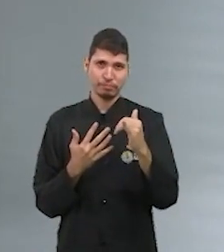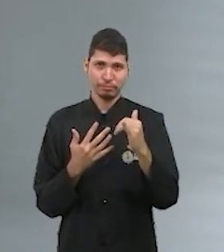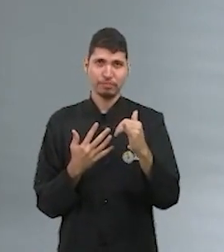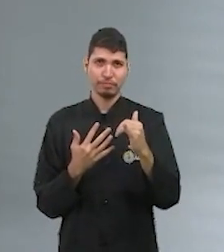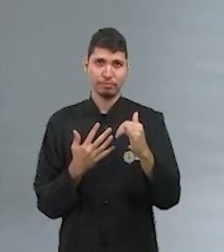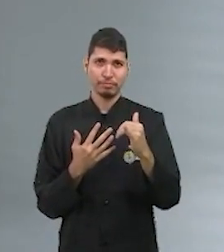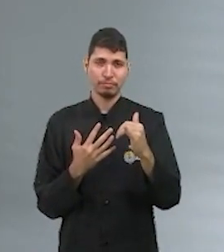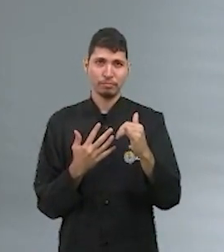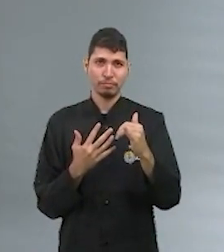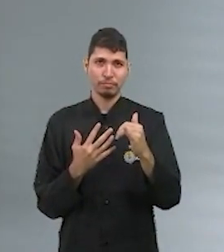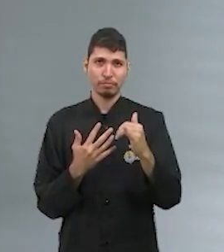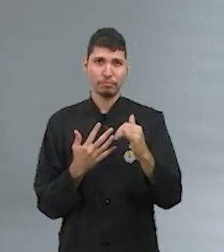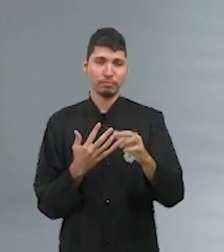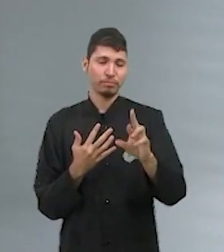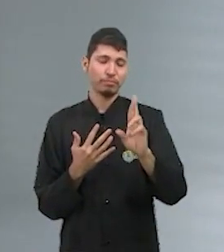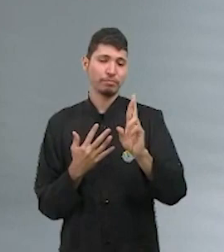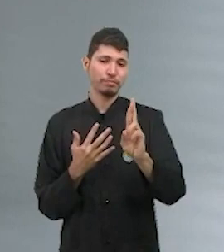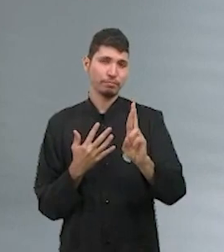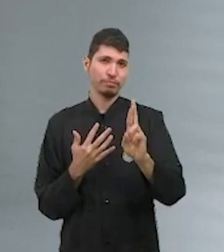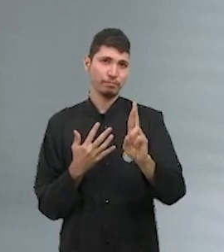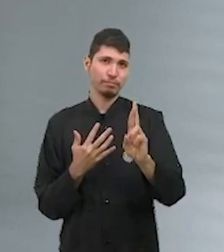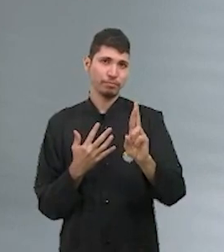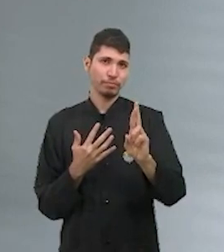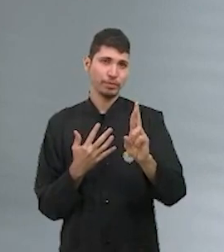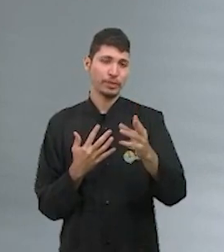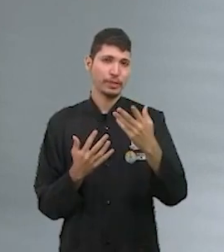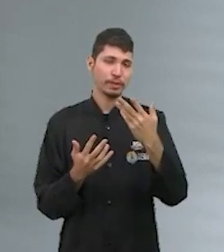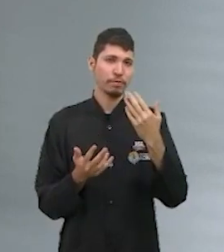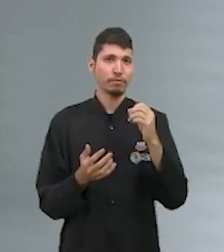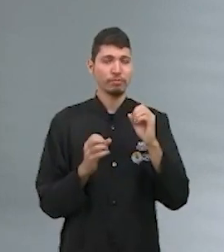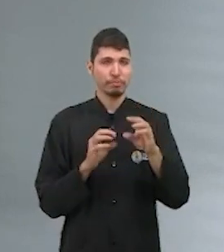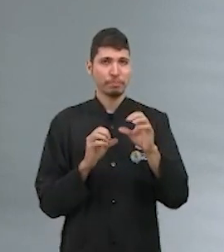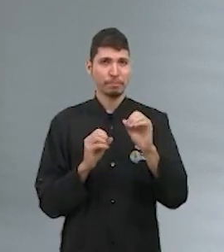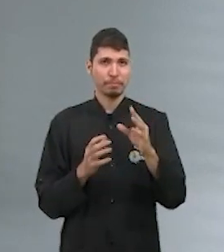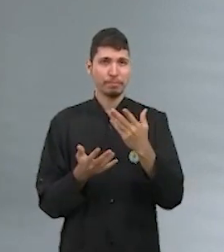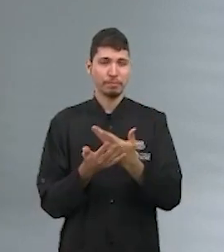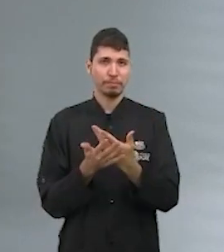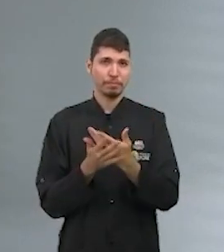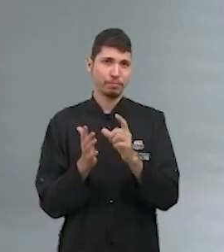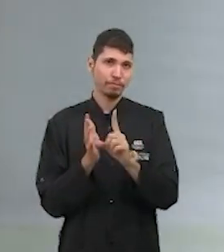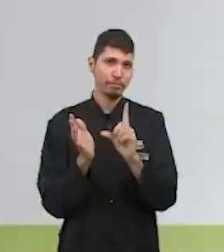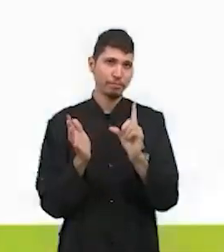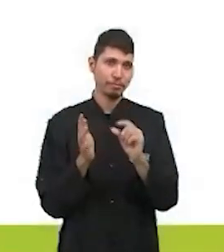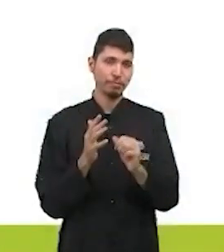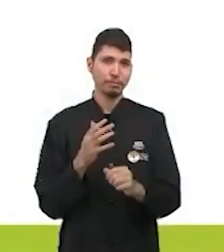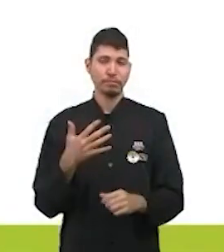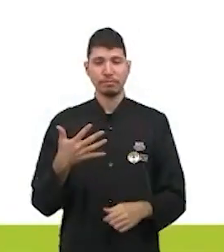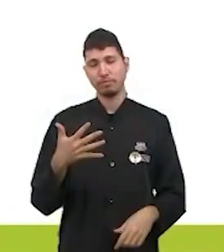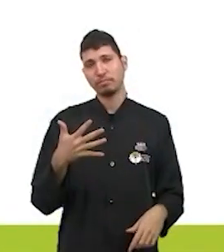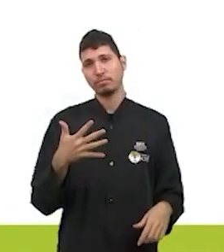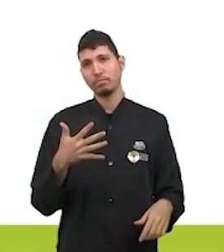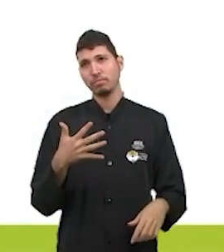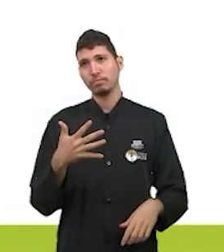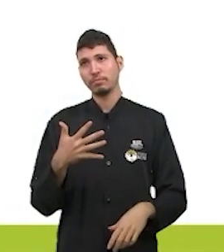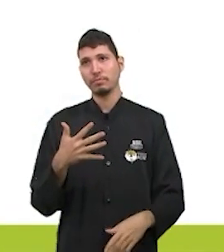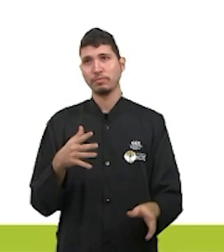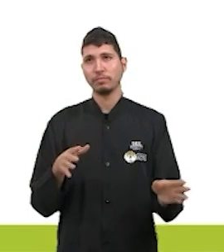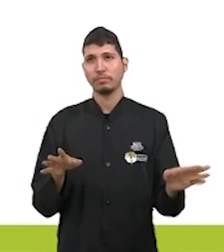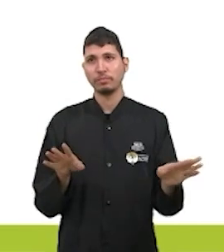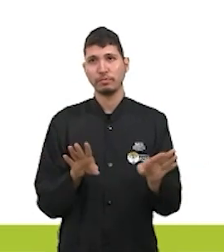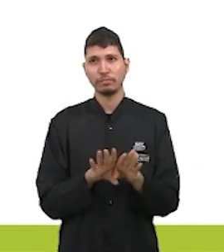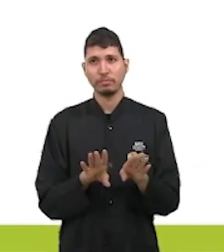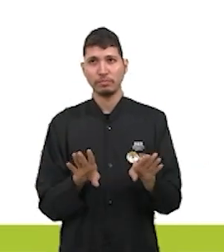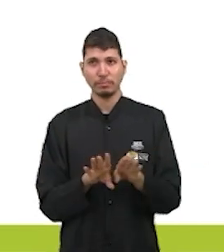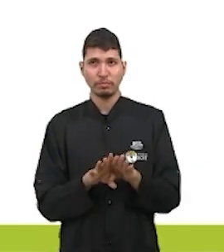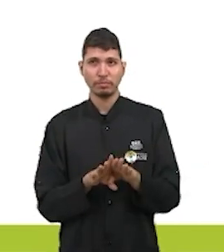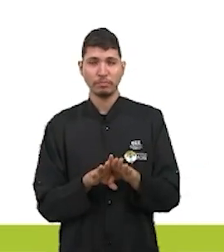É o dado por R, que eu já venho falando nas outras duas aulas passadas, ok? O Rho, né? Que aí agora vem falando